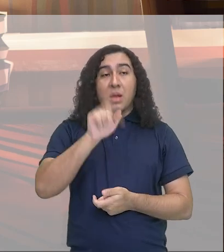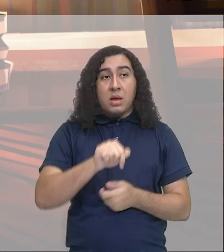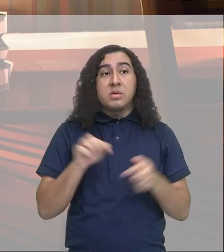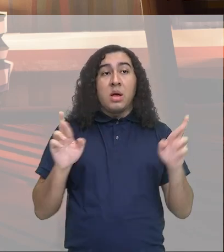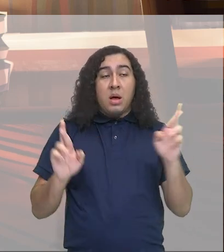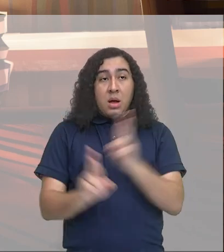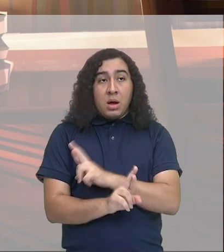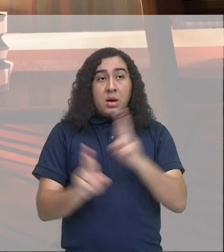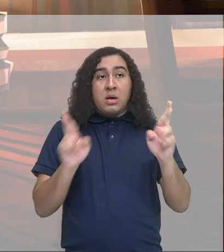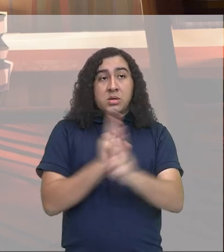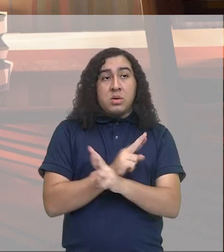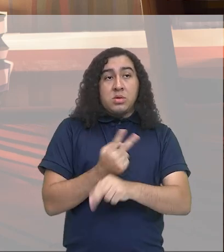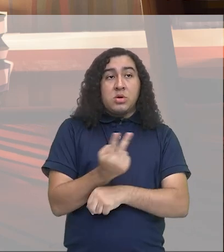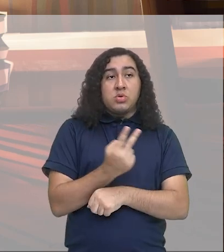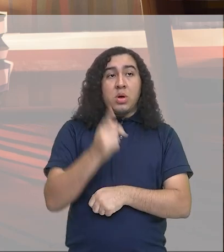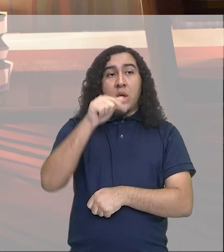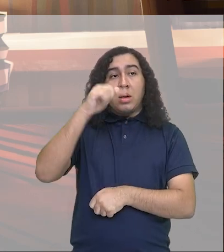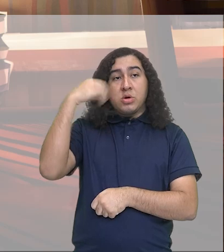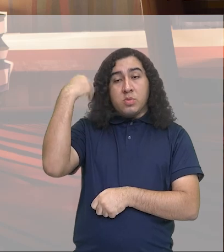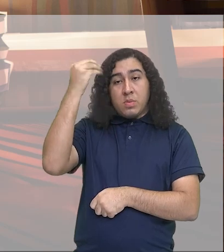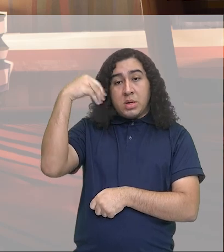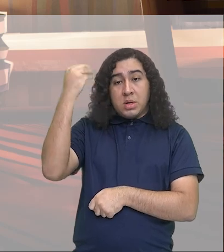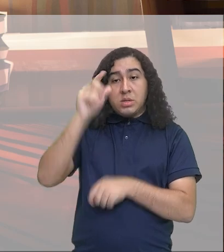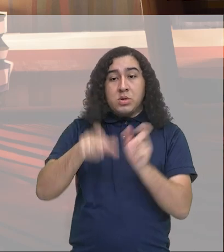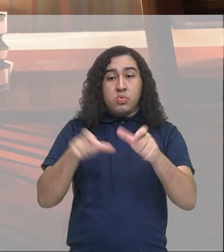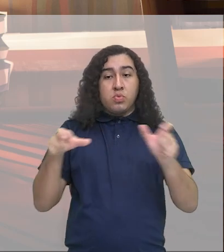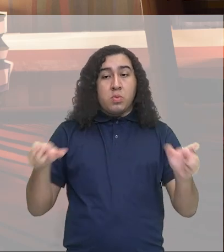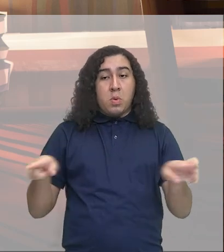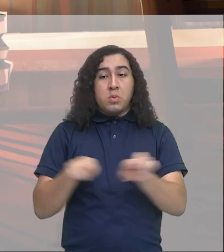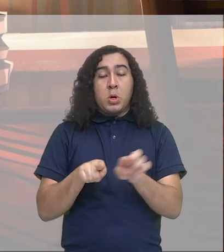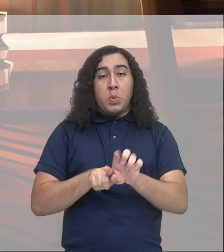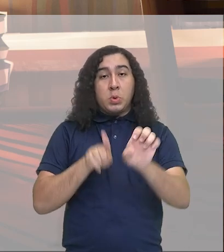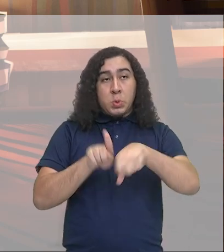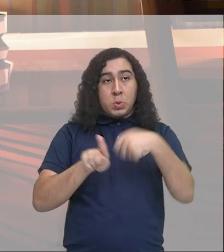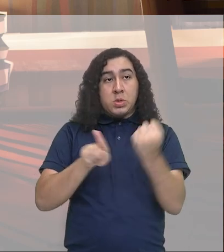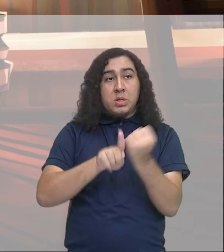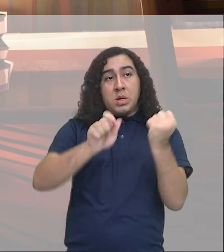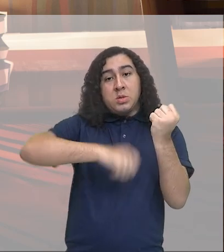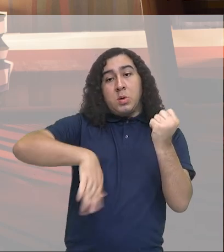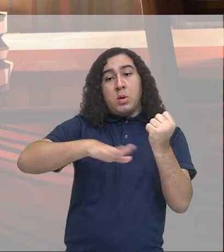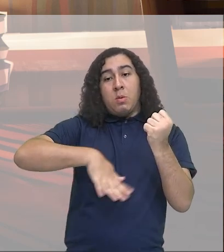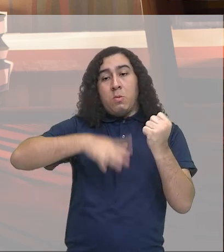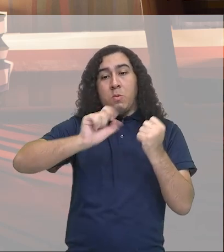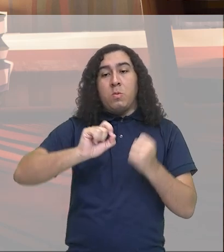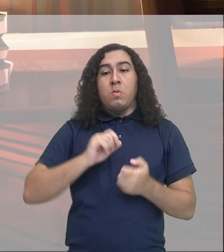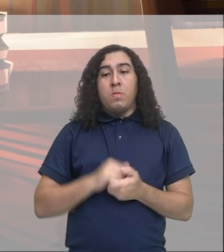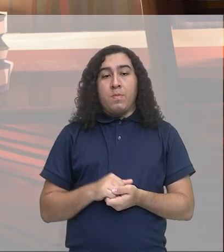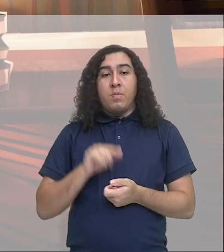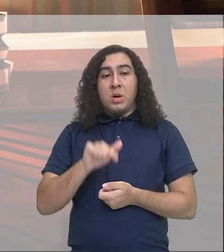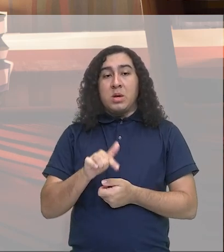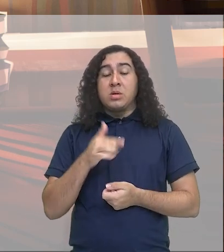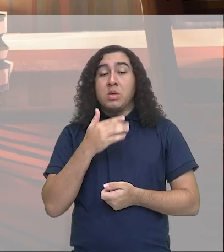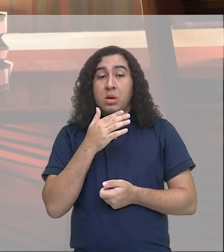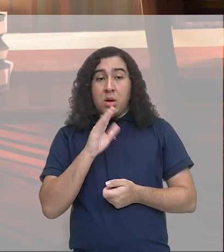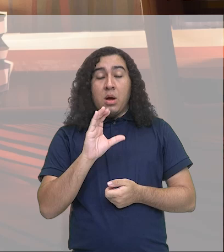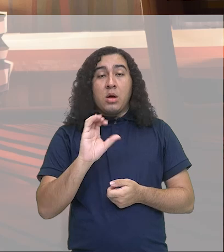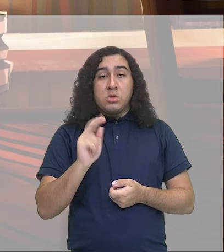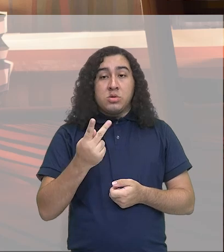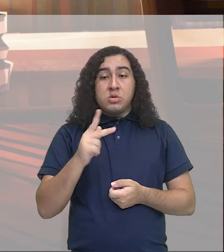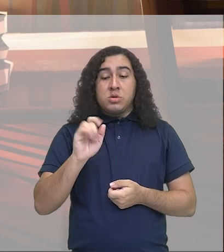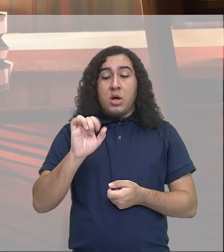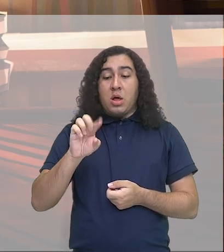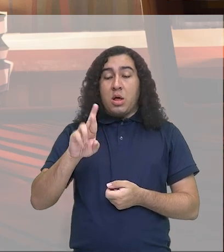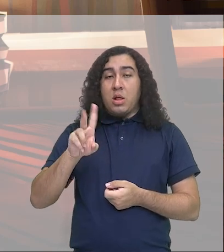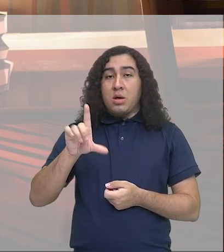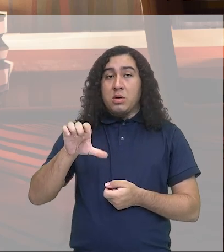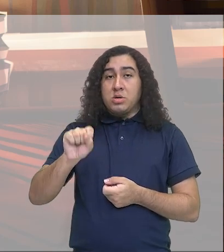relação entre a sua experiência individual e a sociedade em geral que Mills, no caso Charles White Mills,